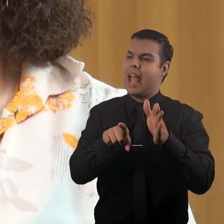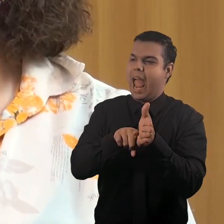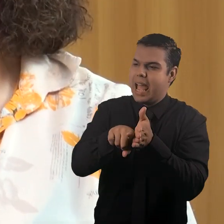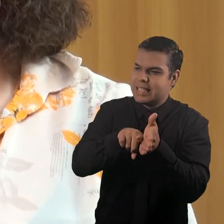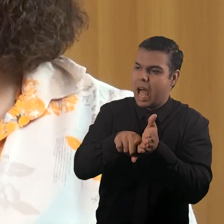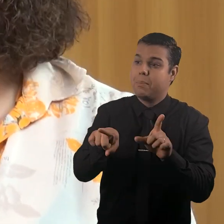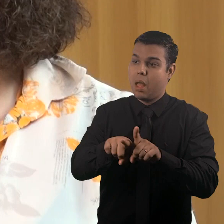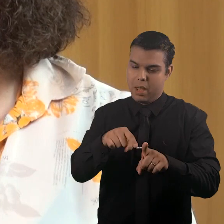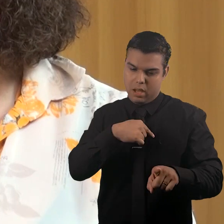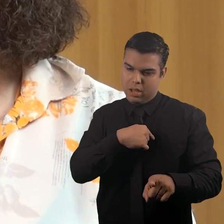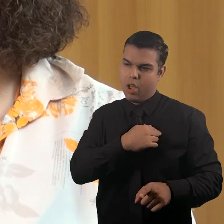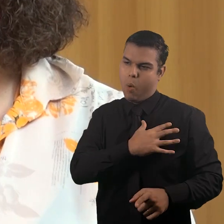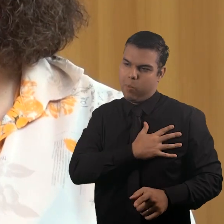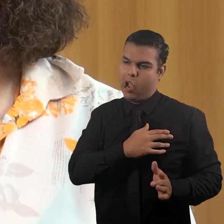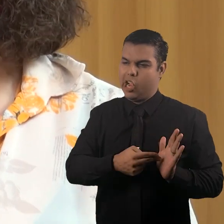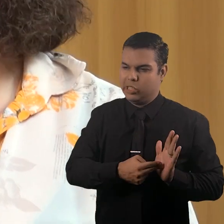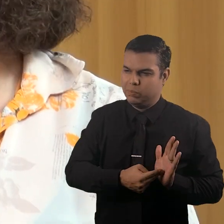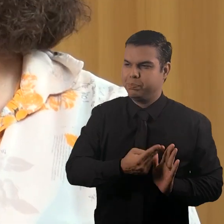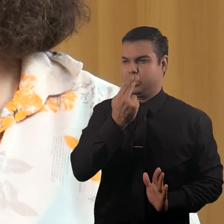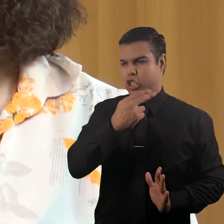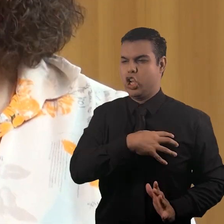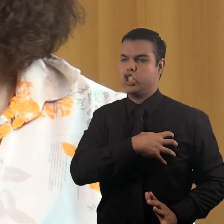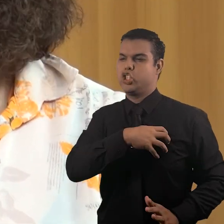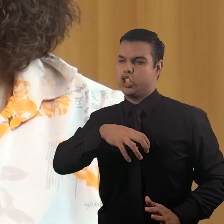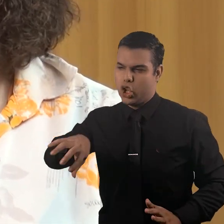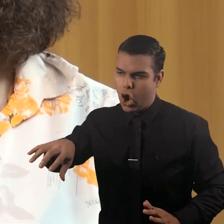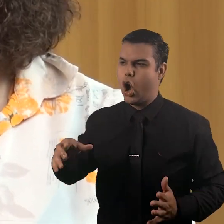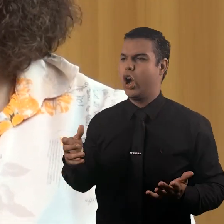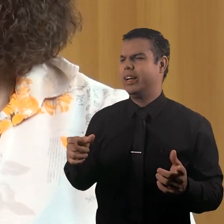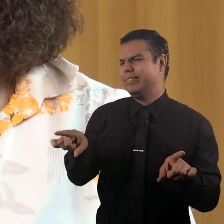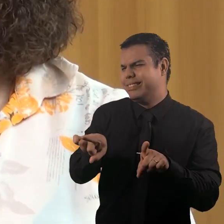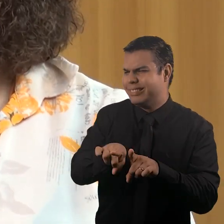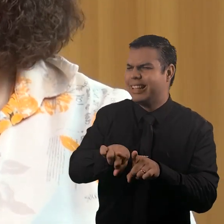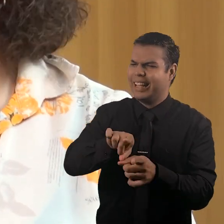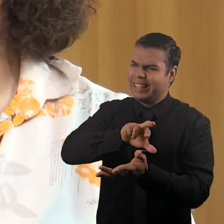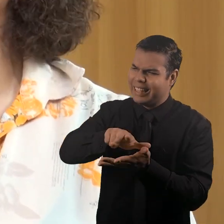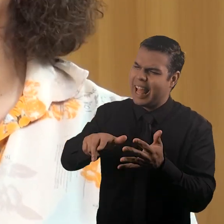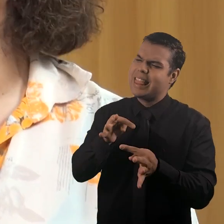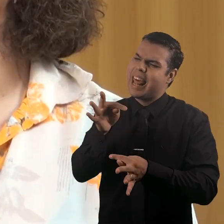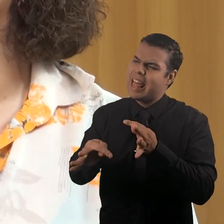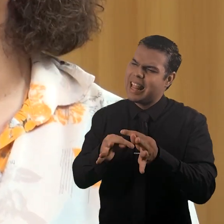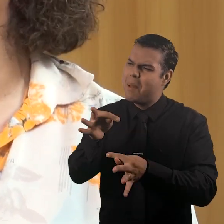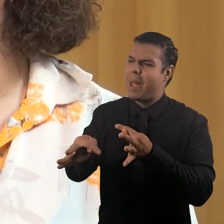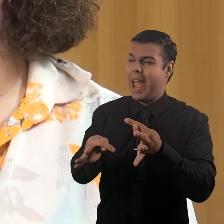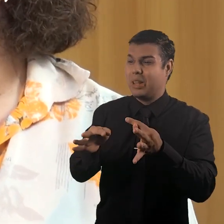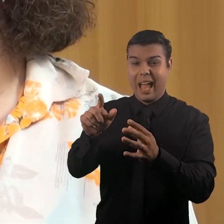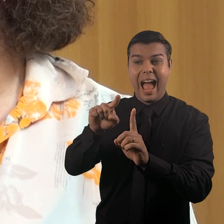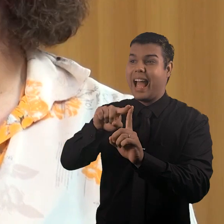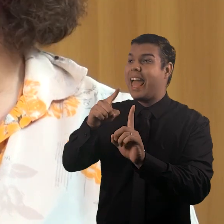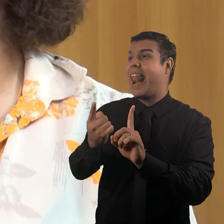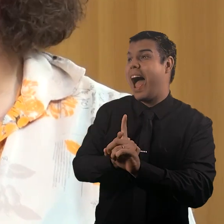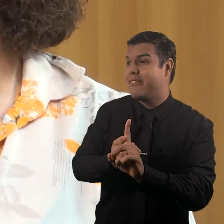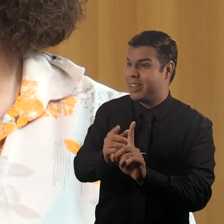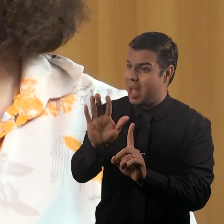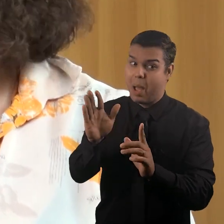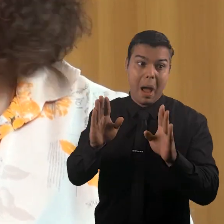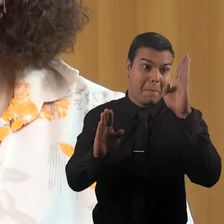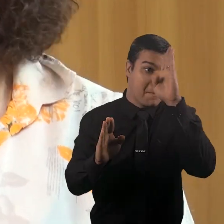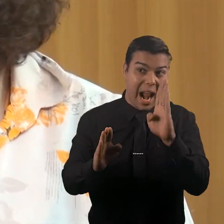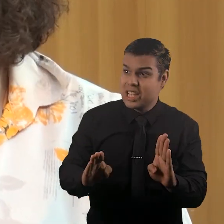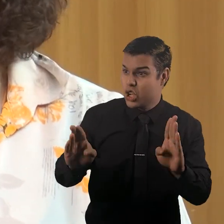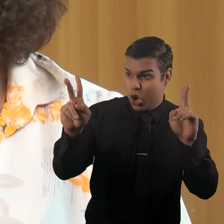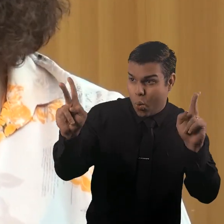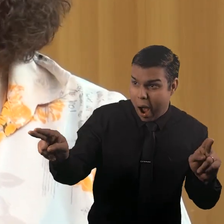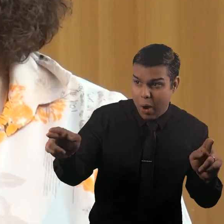peito, com o bento dentro da barriga e seguindo quimioterapia grávida. Mas essa não era uma realidade do Brasil, continua